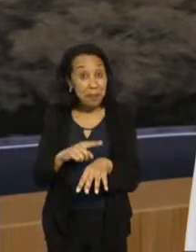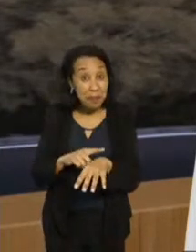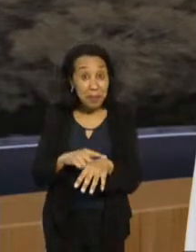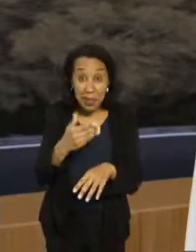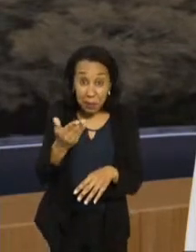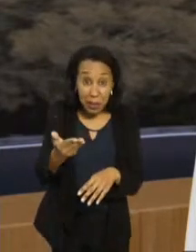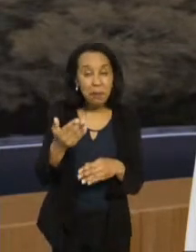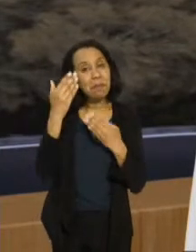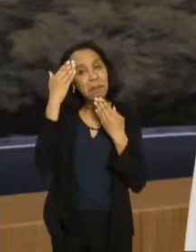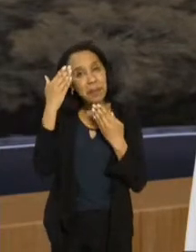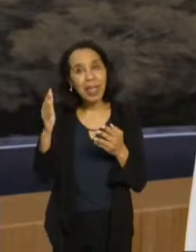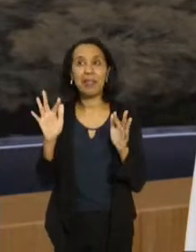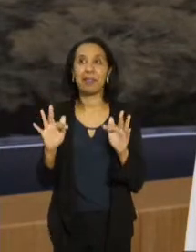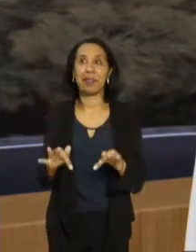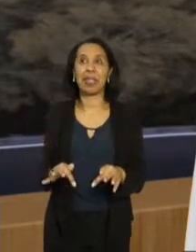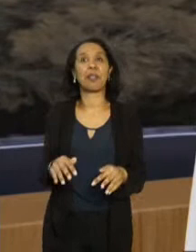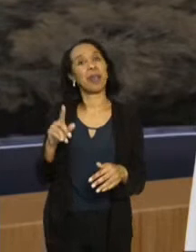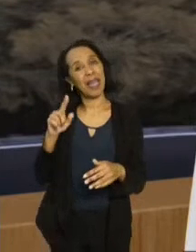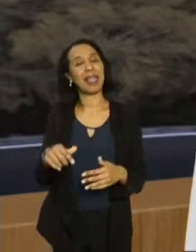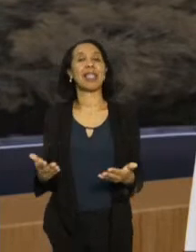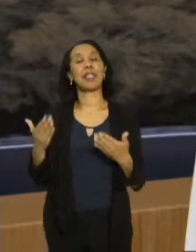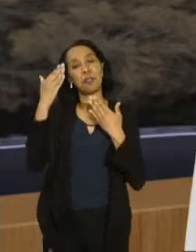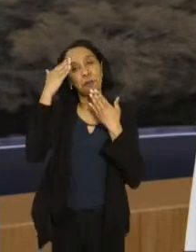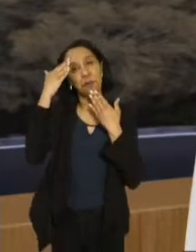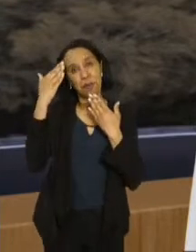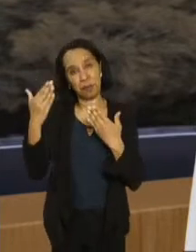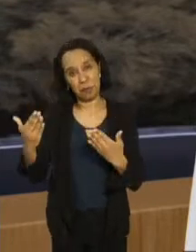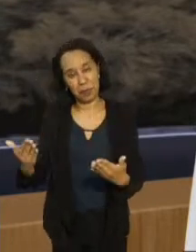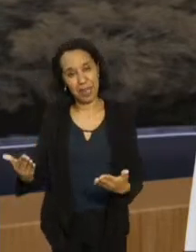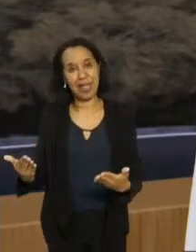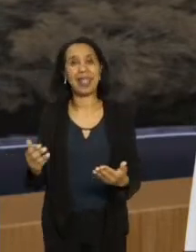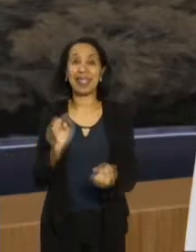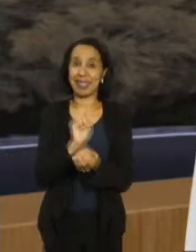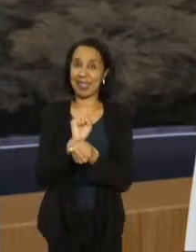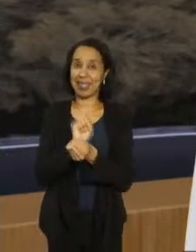finalzinho, reta final. É isso. Muito obrigado.